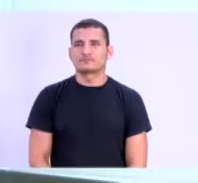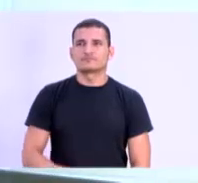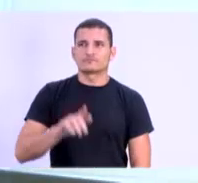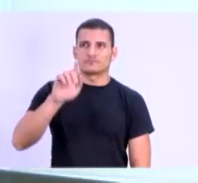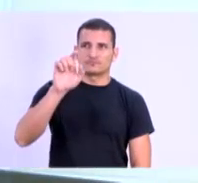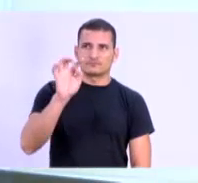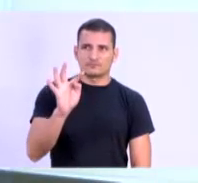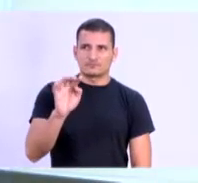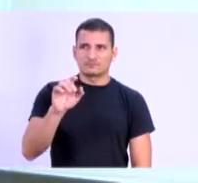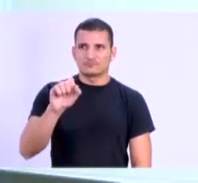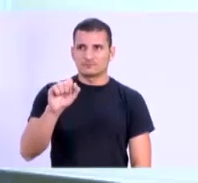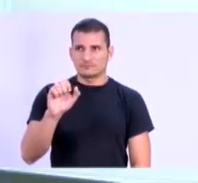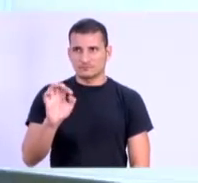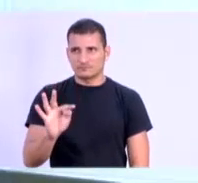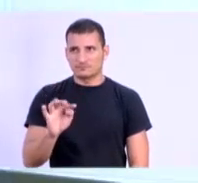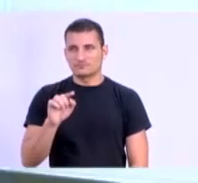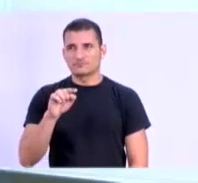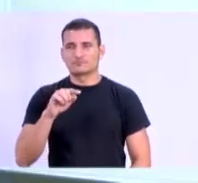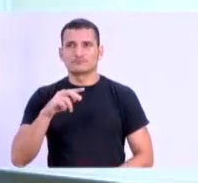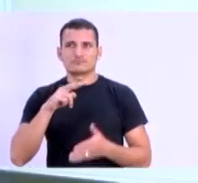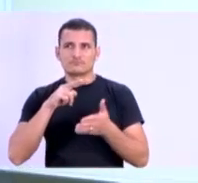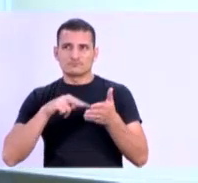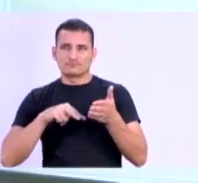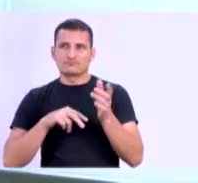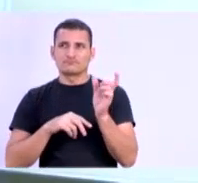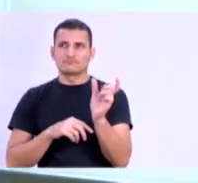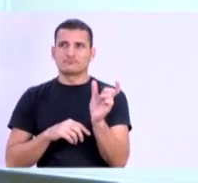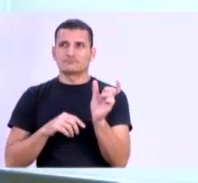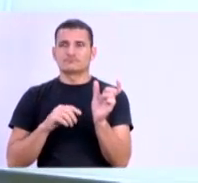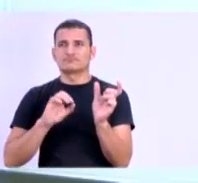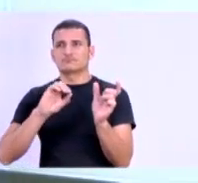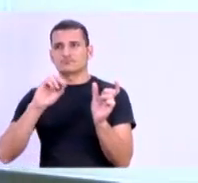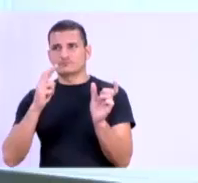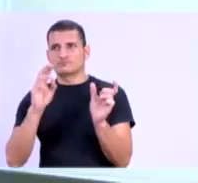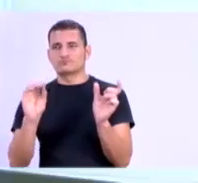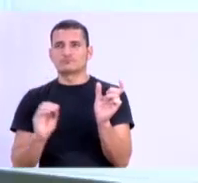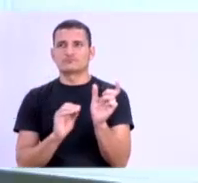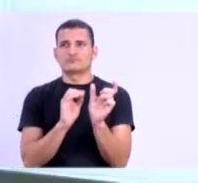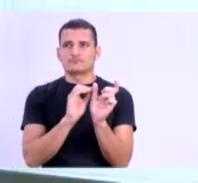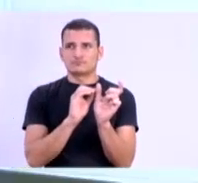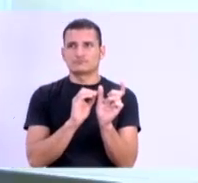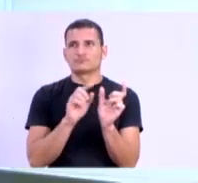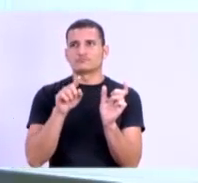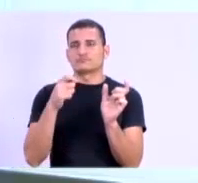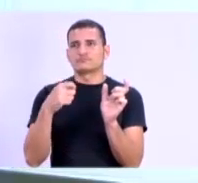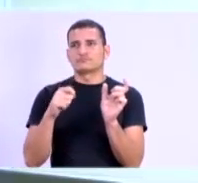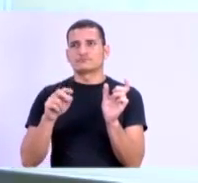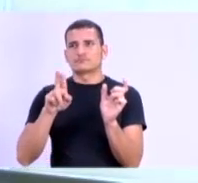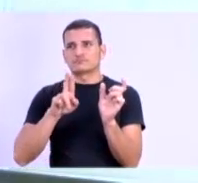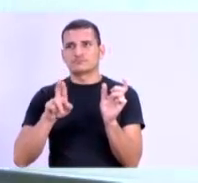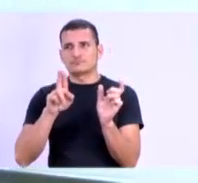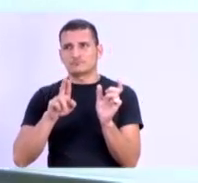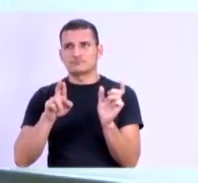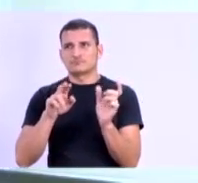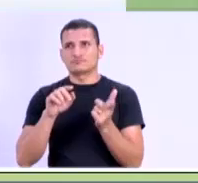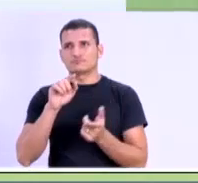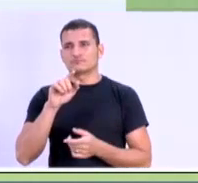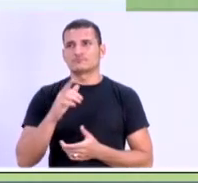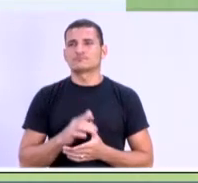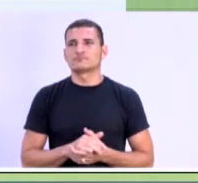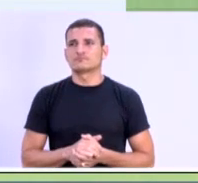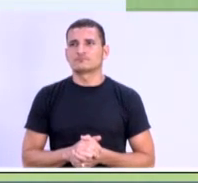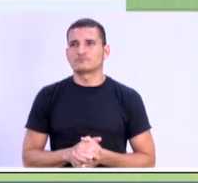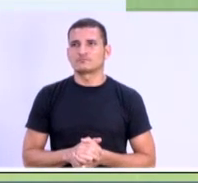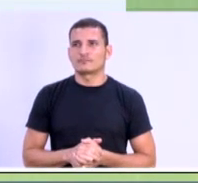set, para você ler os atributos e para você atribuir esses atributos, você tem que utilizar aquele mecanismo de acesso. Olha